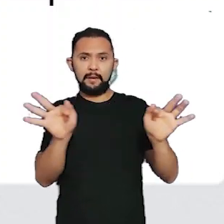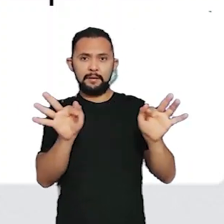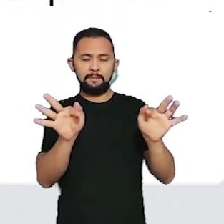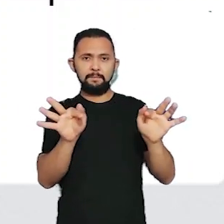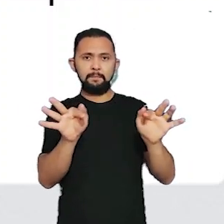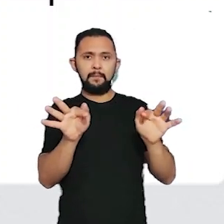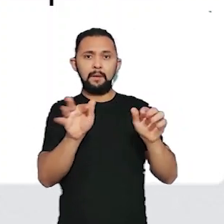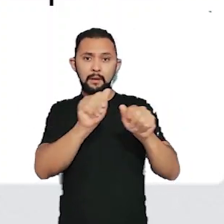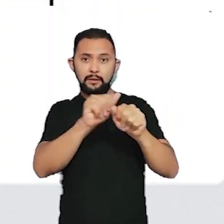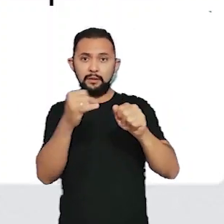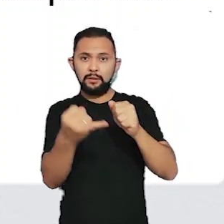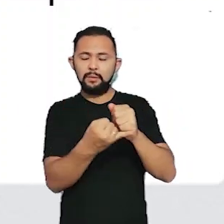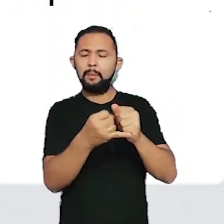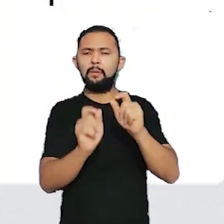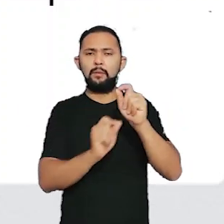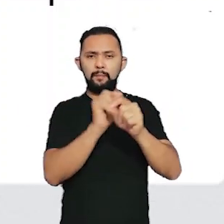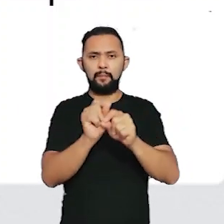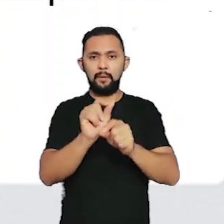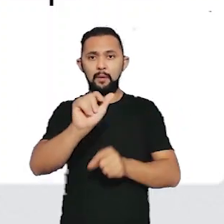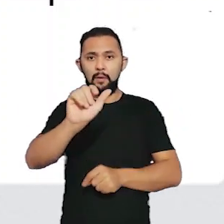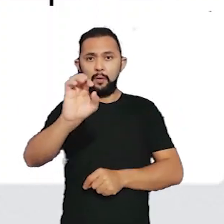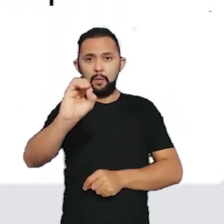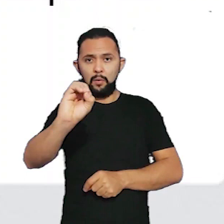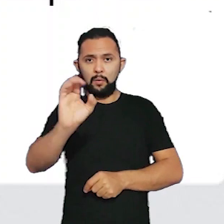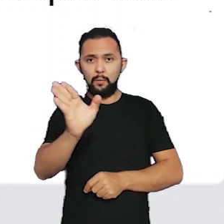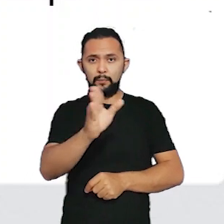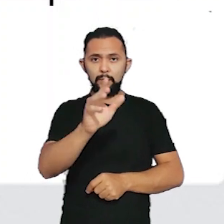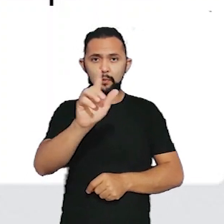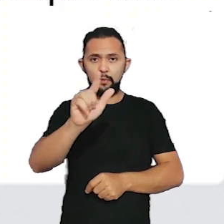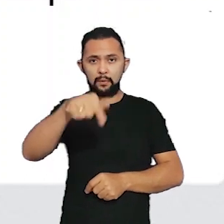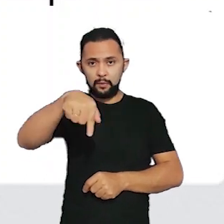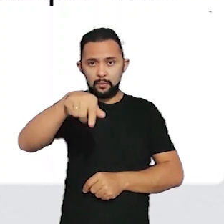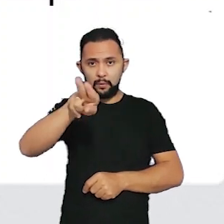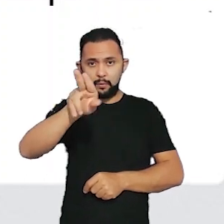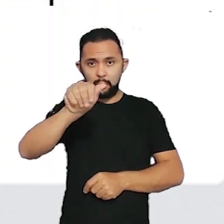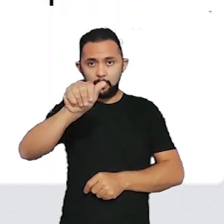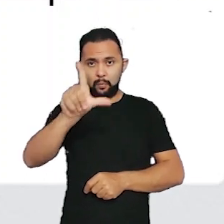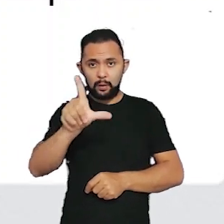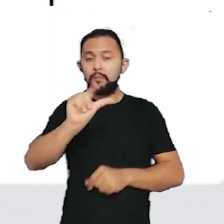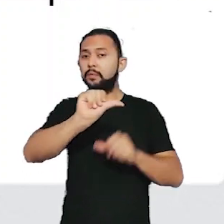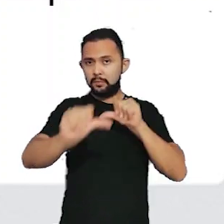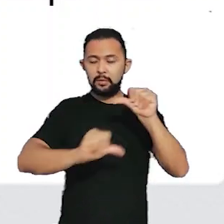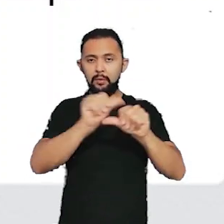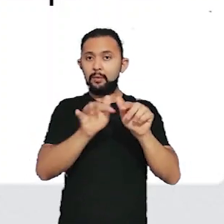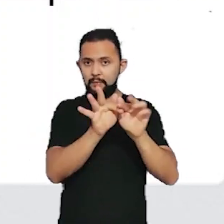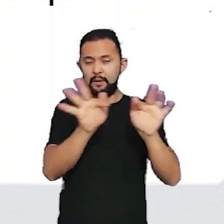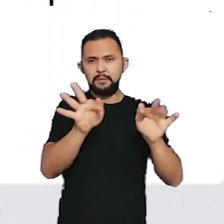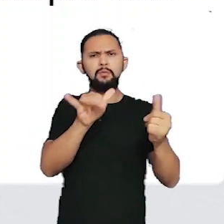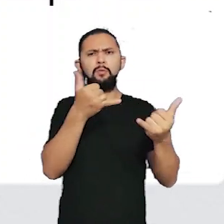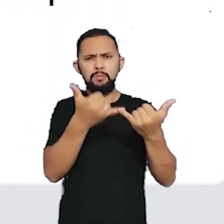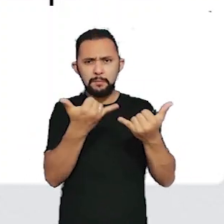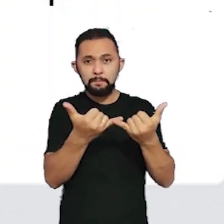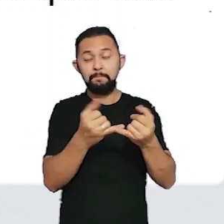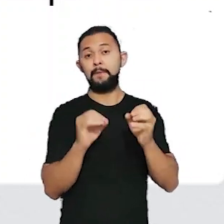seja, a África, o qual é o 3º maior continente, tem um alto índice de pobreza. Eu não